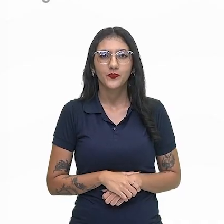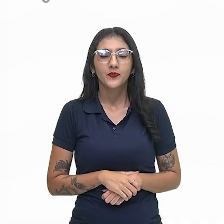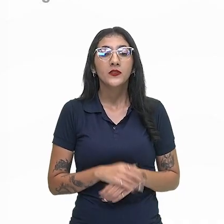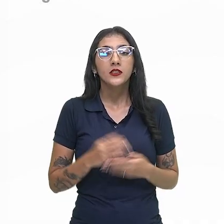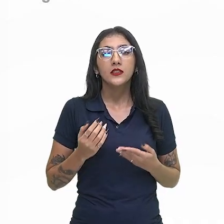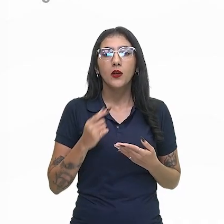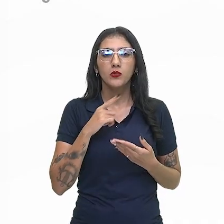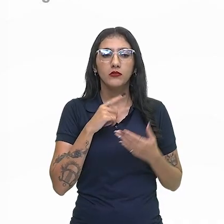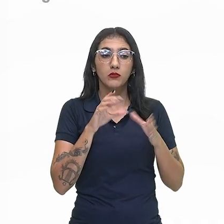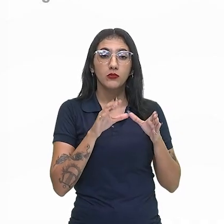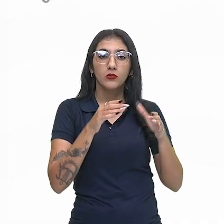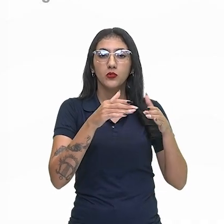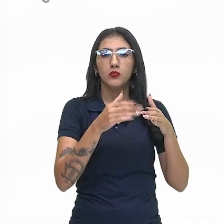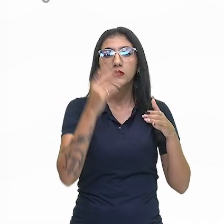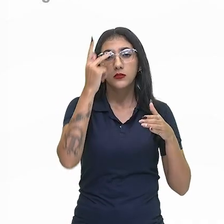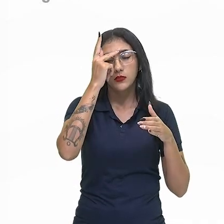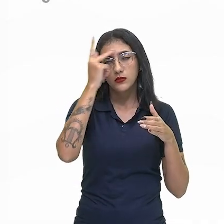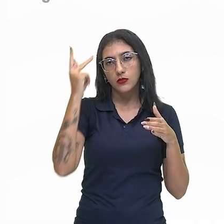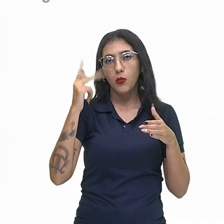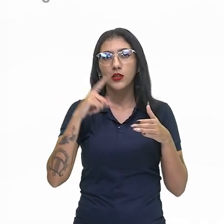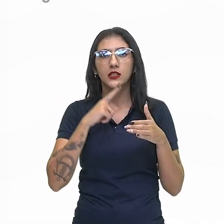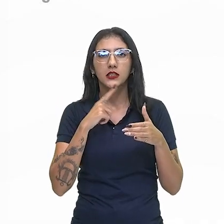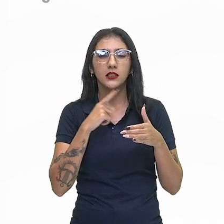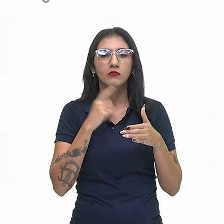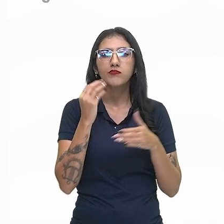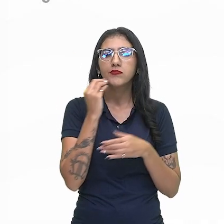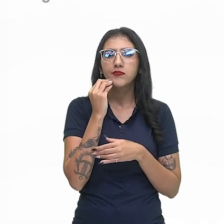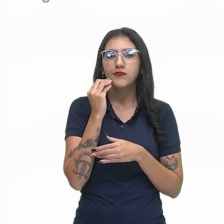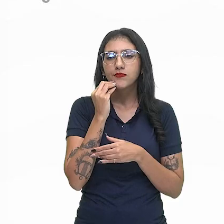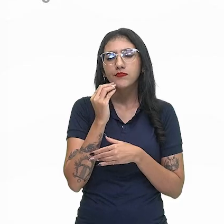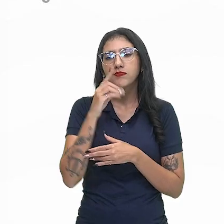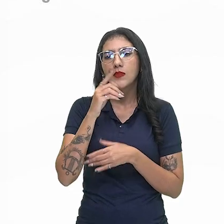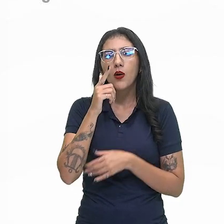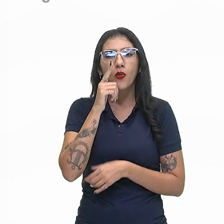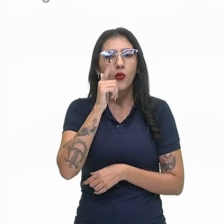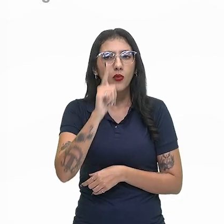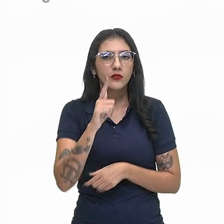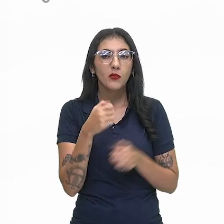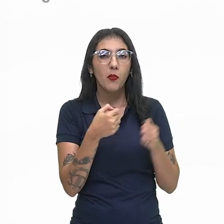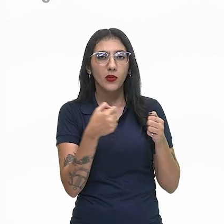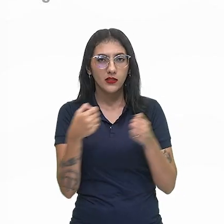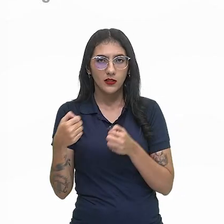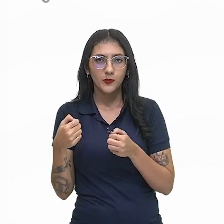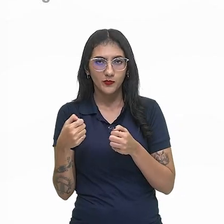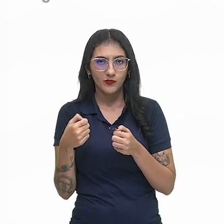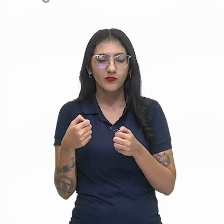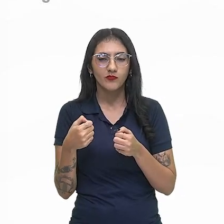agremiações de pessoas que buscam conquistar o poder do Estado,